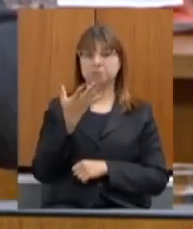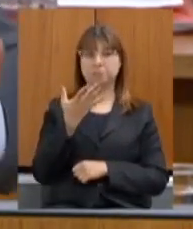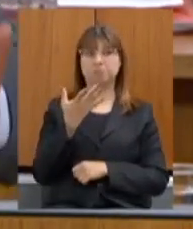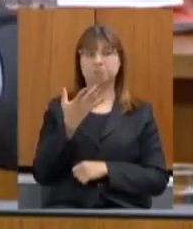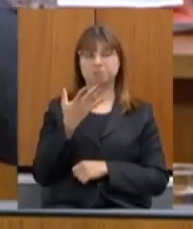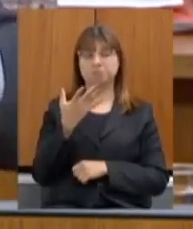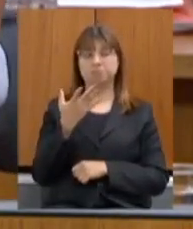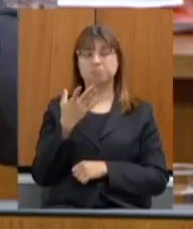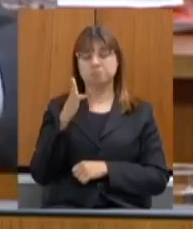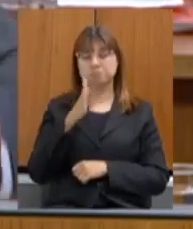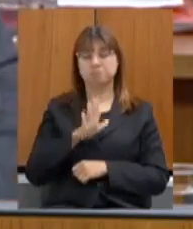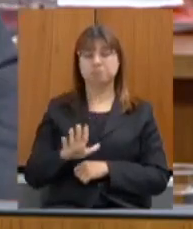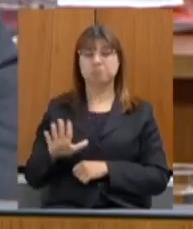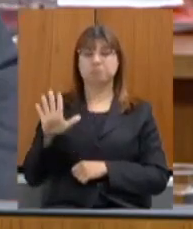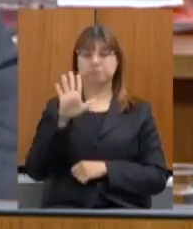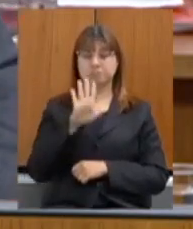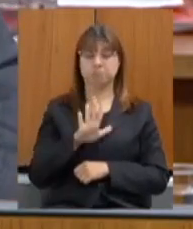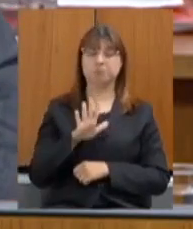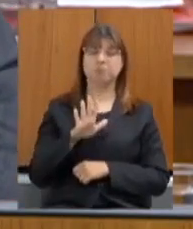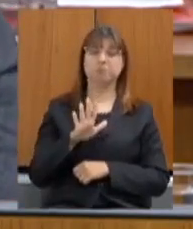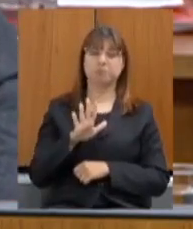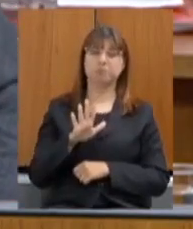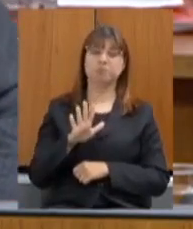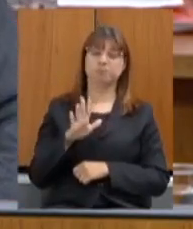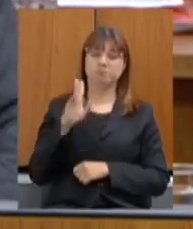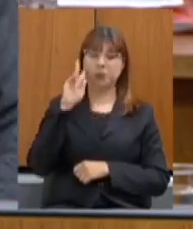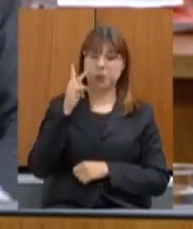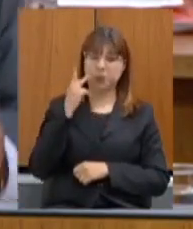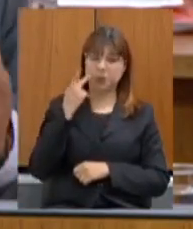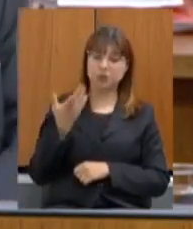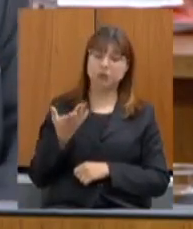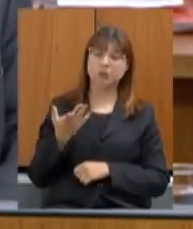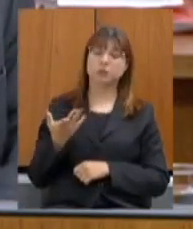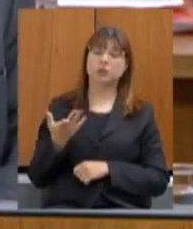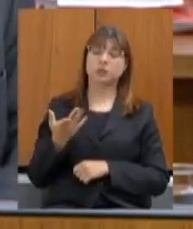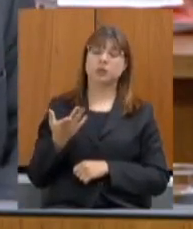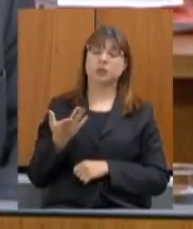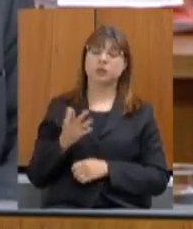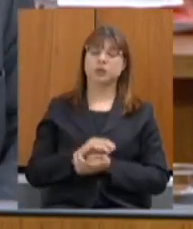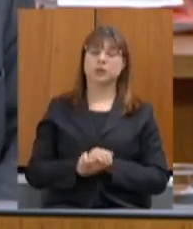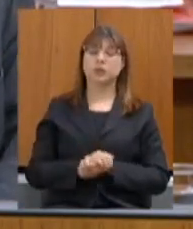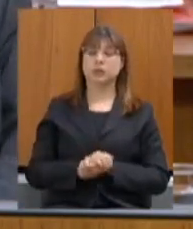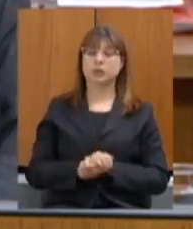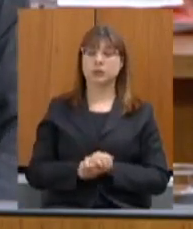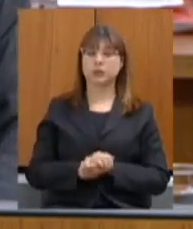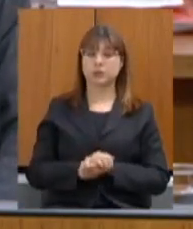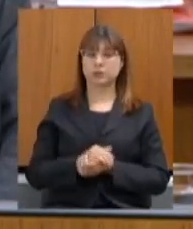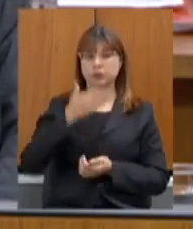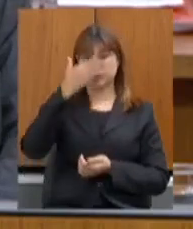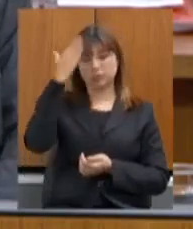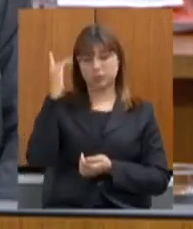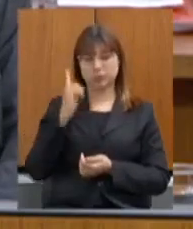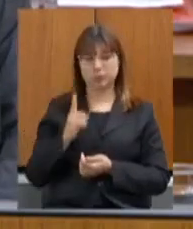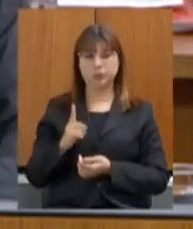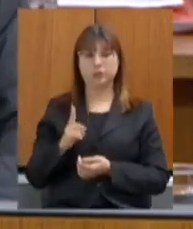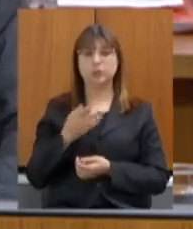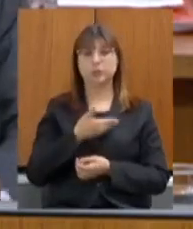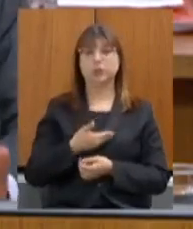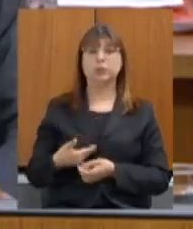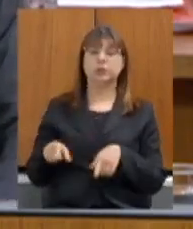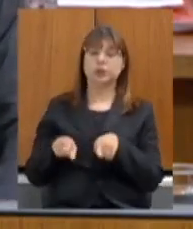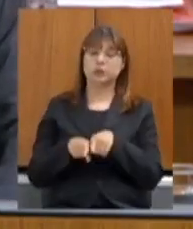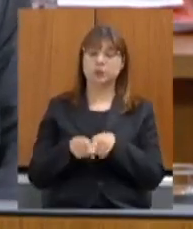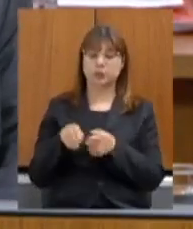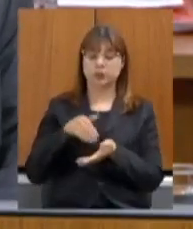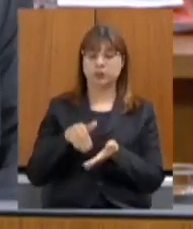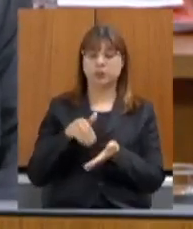participação de nosso governador, como também na pessoa do nosso secretário, doutor Carlos, que aqui